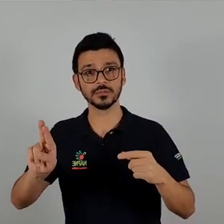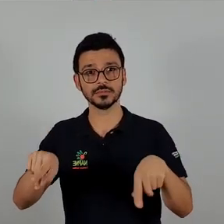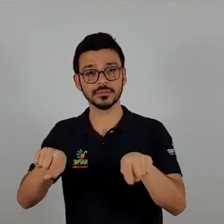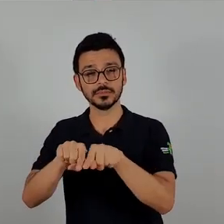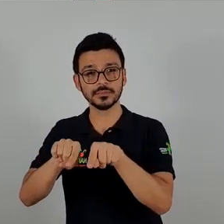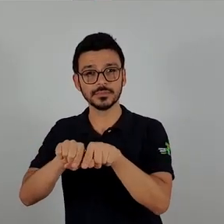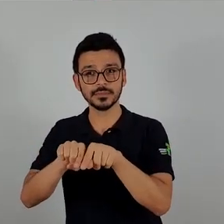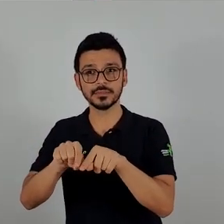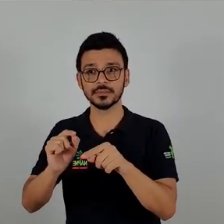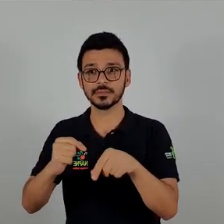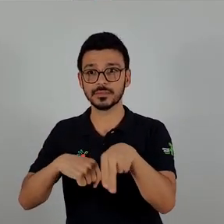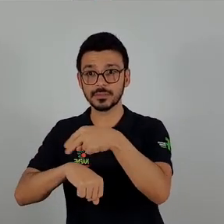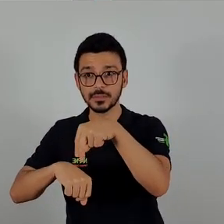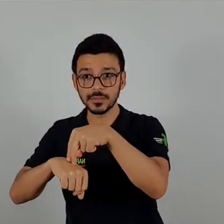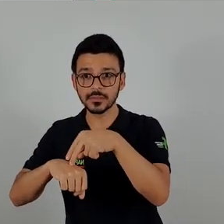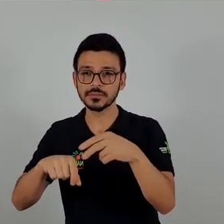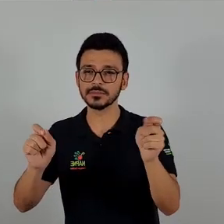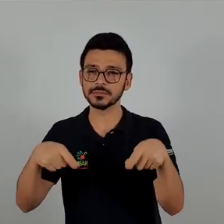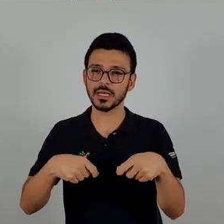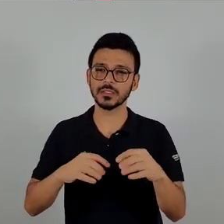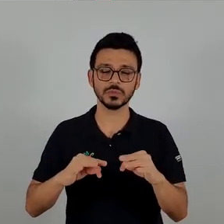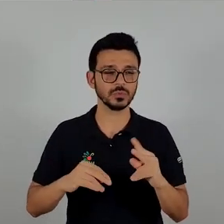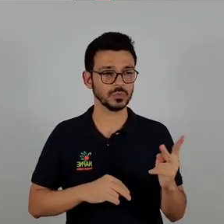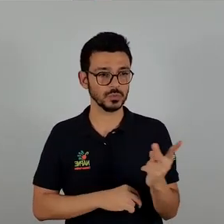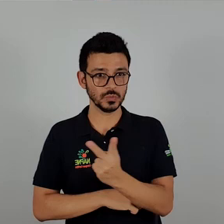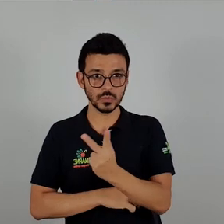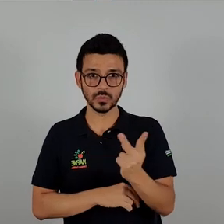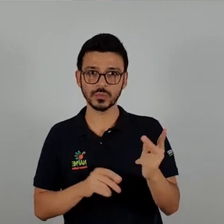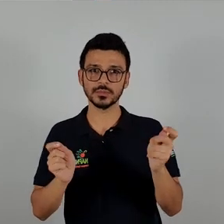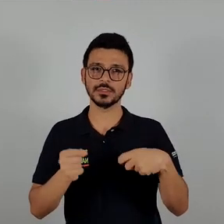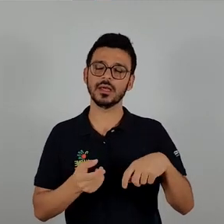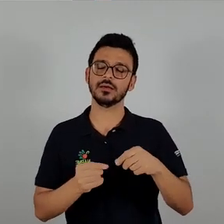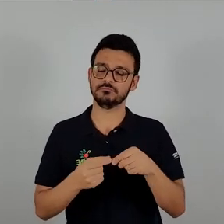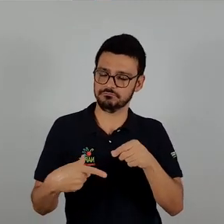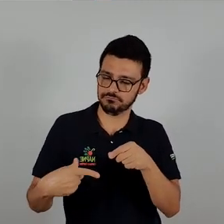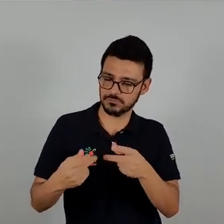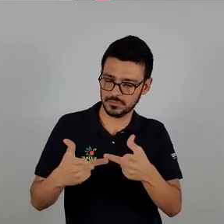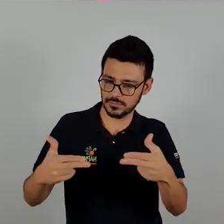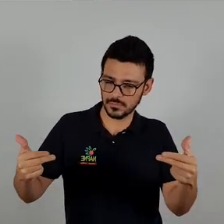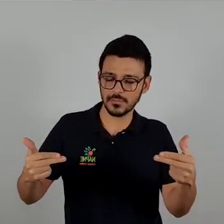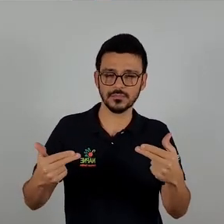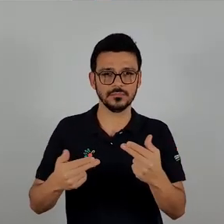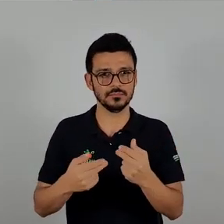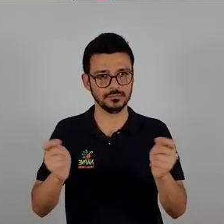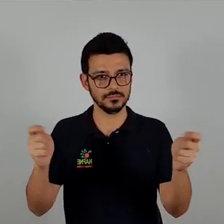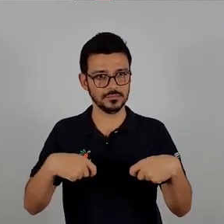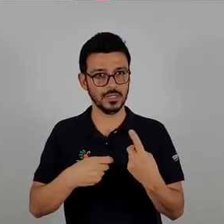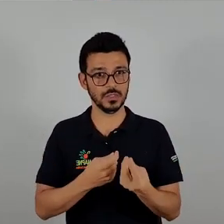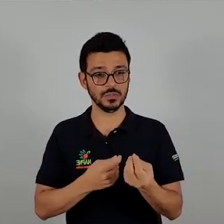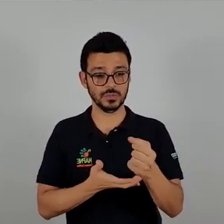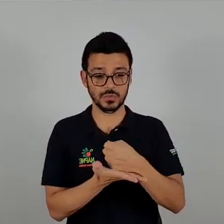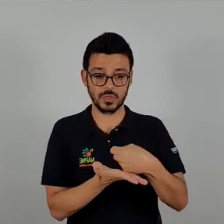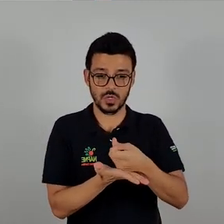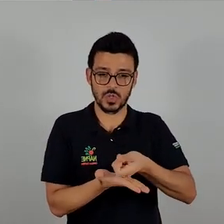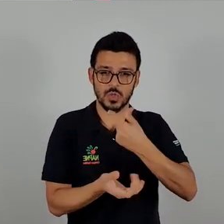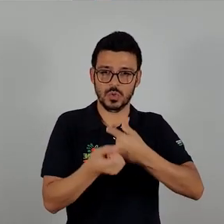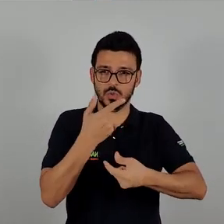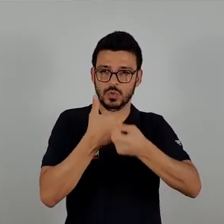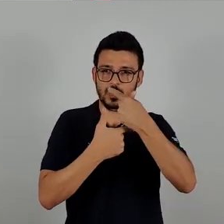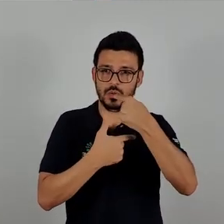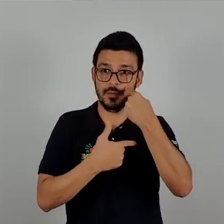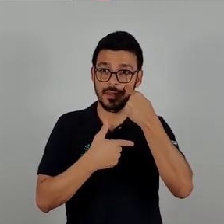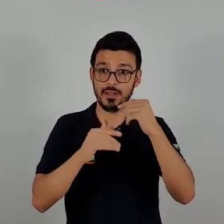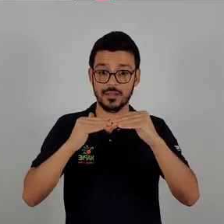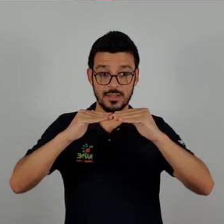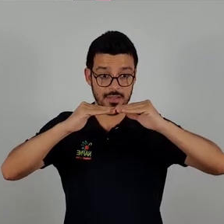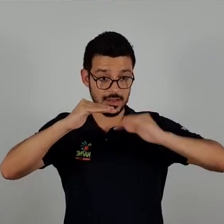organismo. Agora, daqui para baixo tudo muda. Porque uma delas tem um princípio energético, que é a medicina